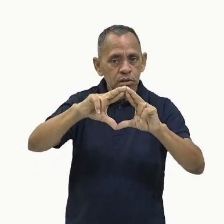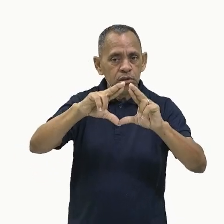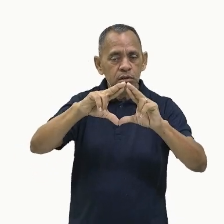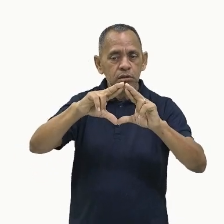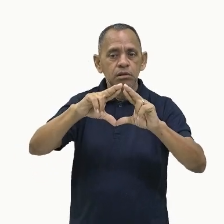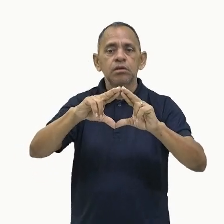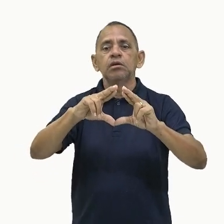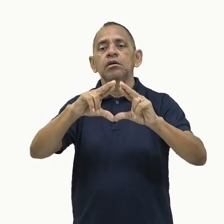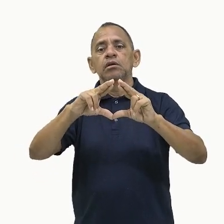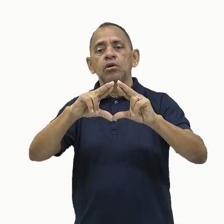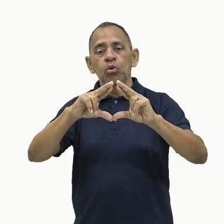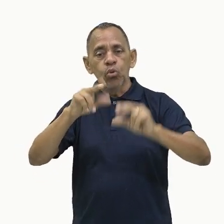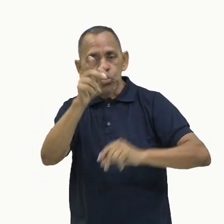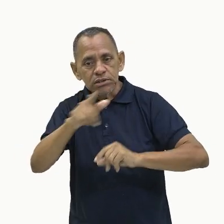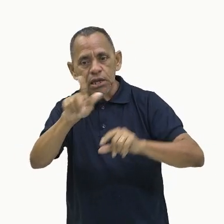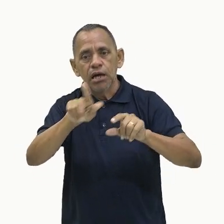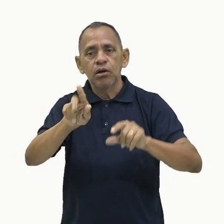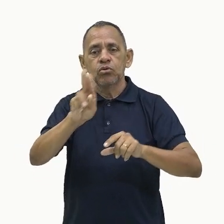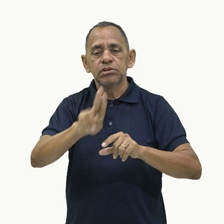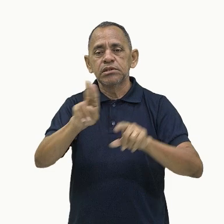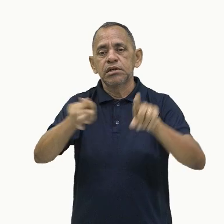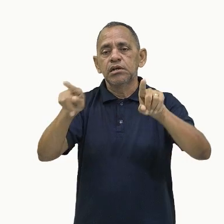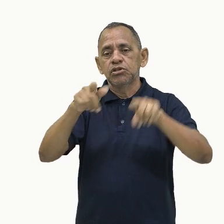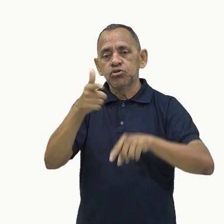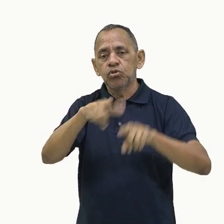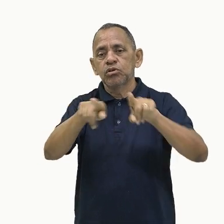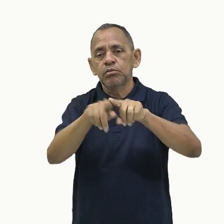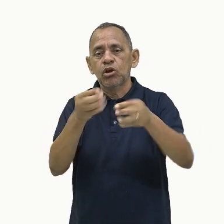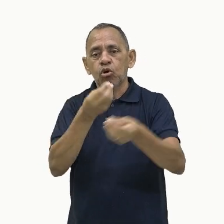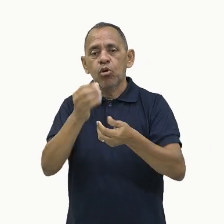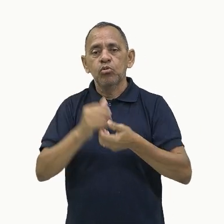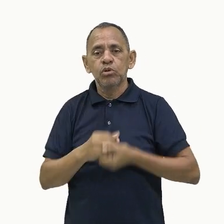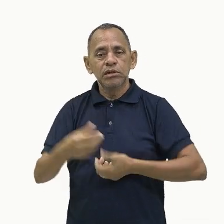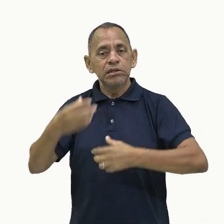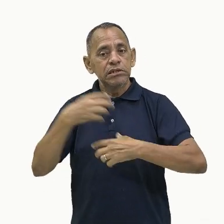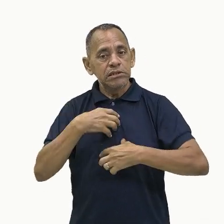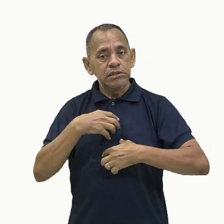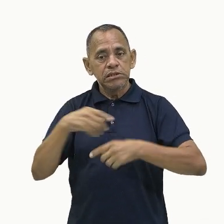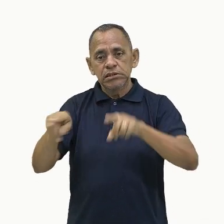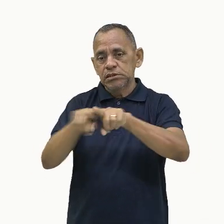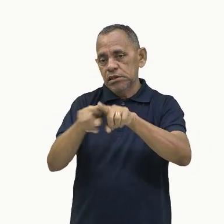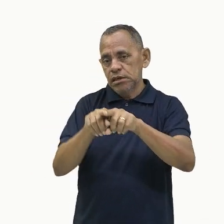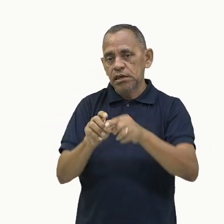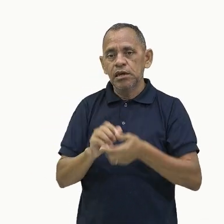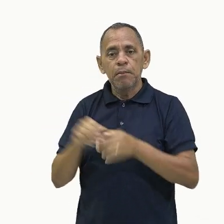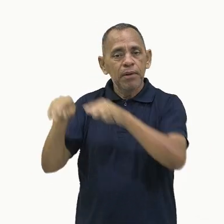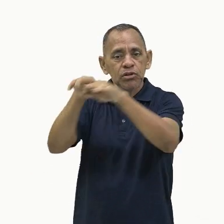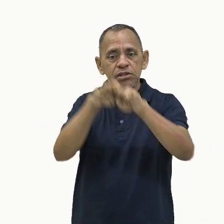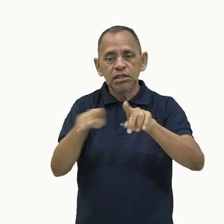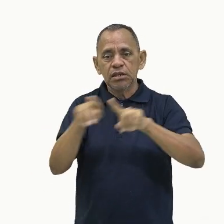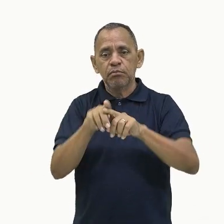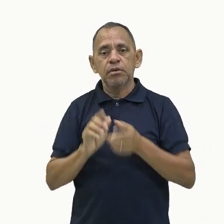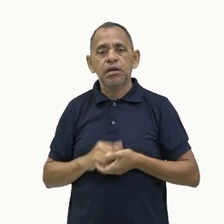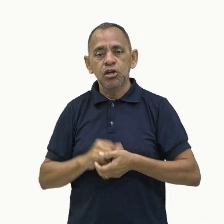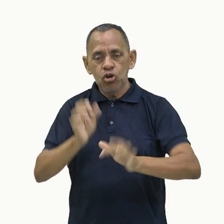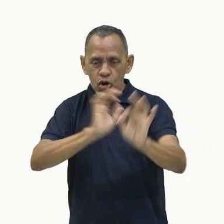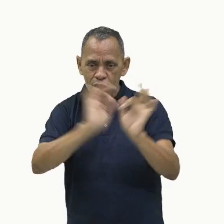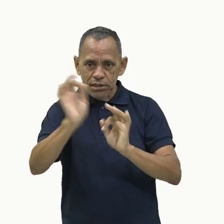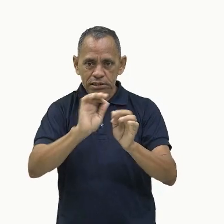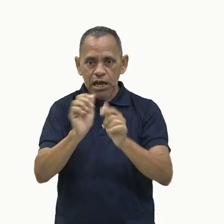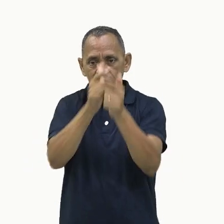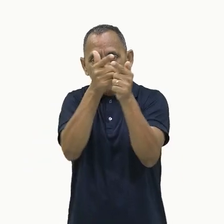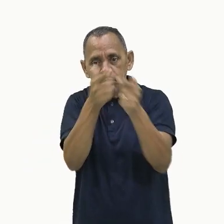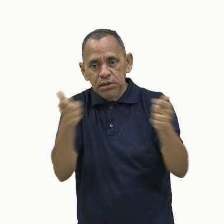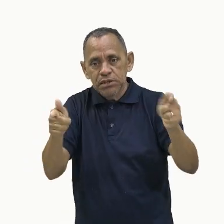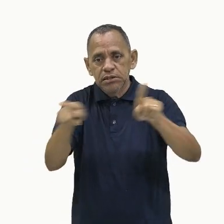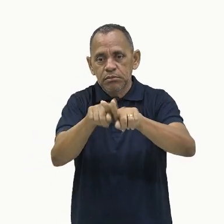organização, o repensar ao senso de padronização e o reciclar ao senso de limpeza. E aí a